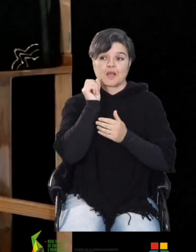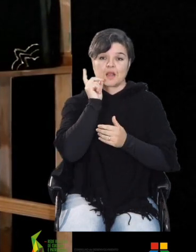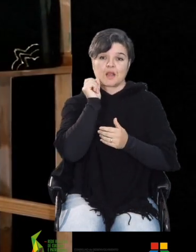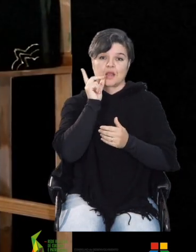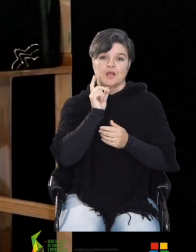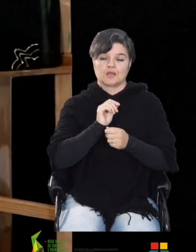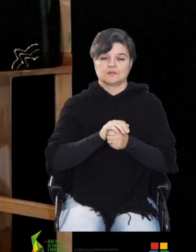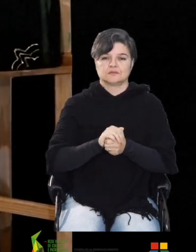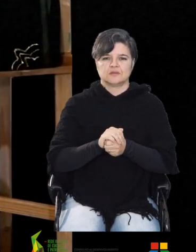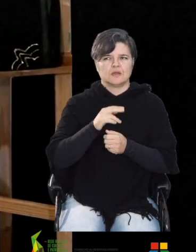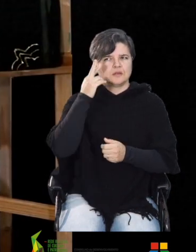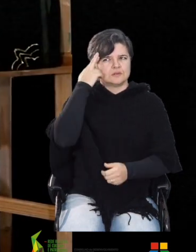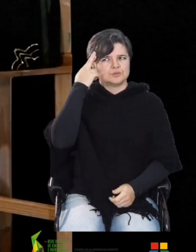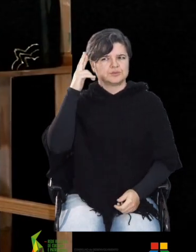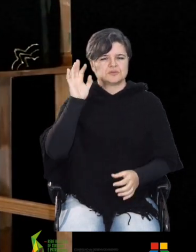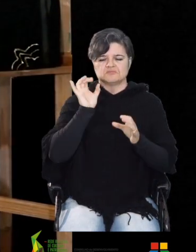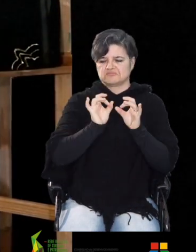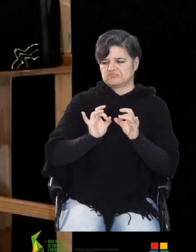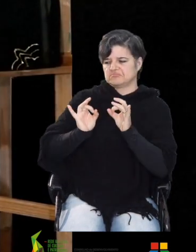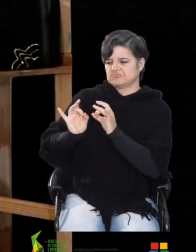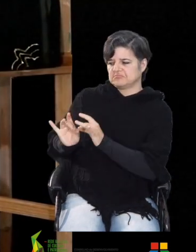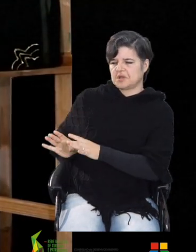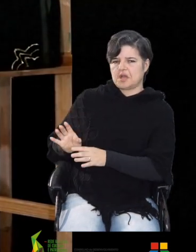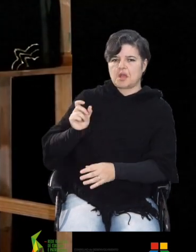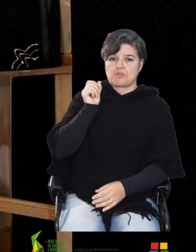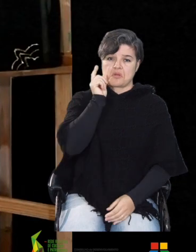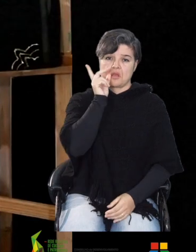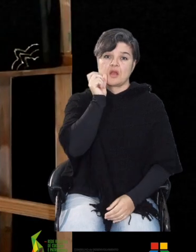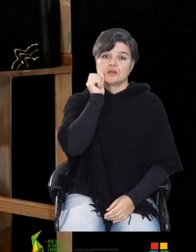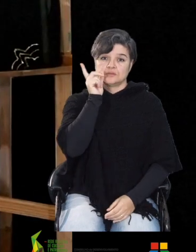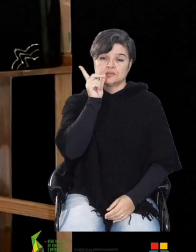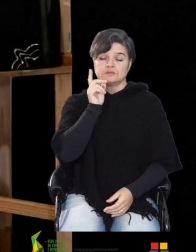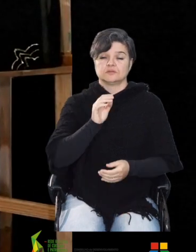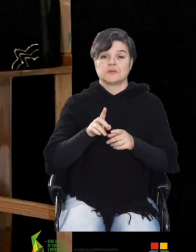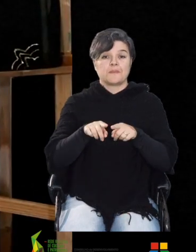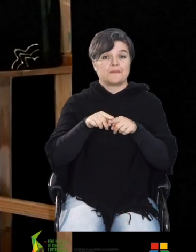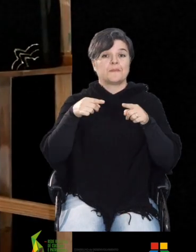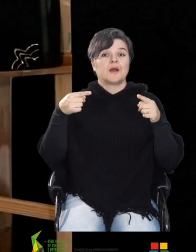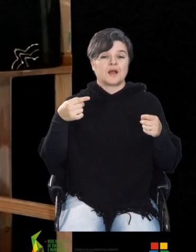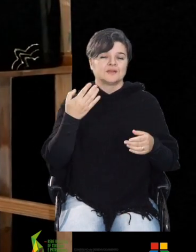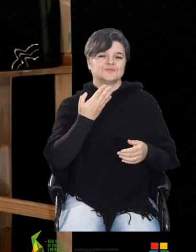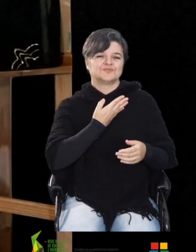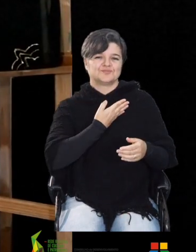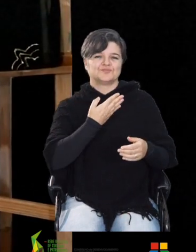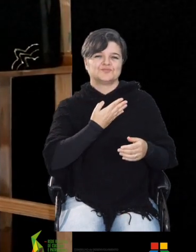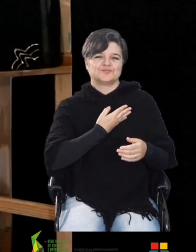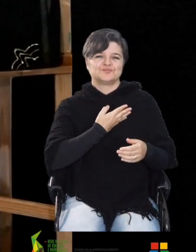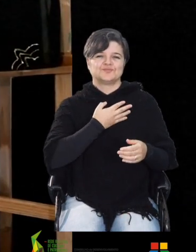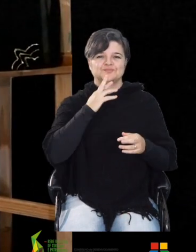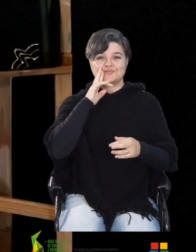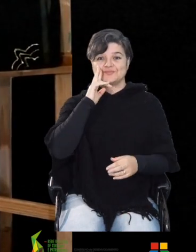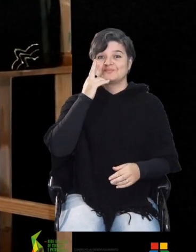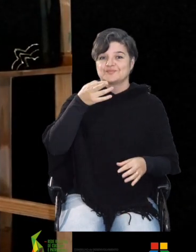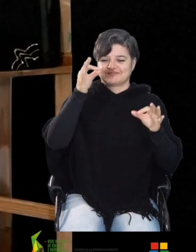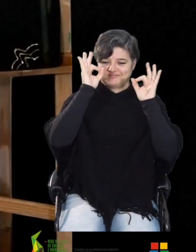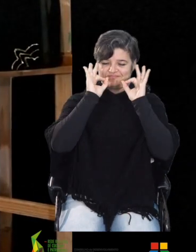pensava em um abandonar mas os amigos tinha uma solução